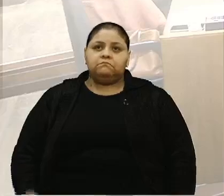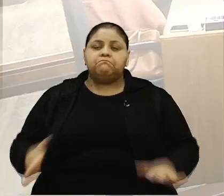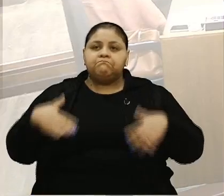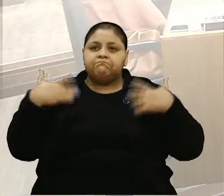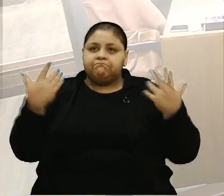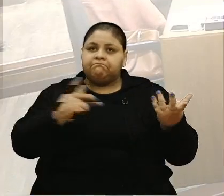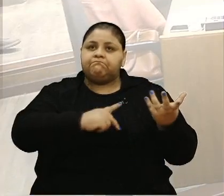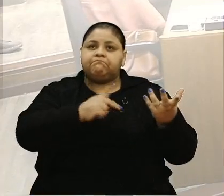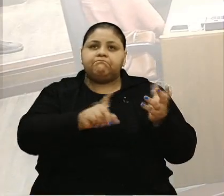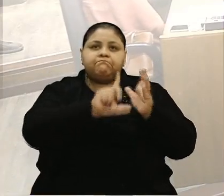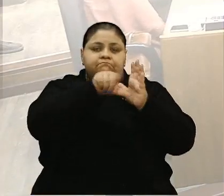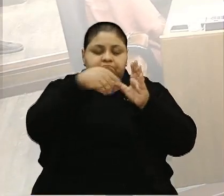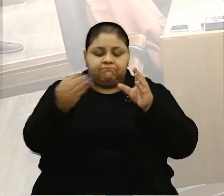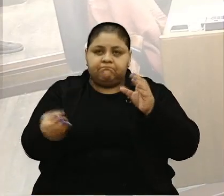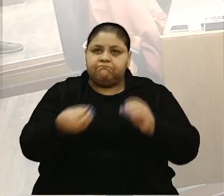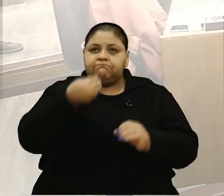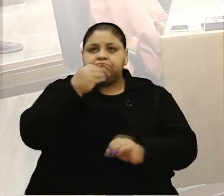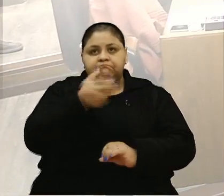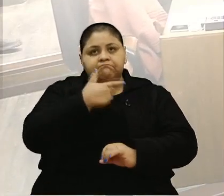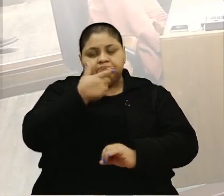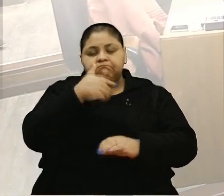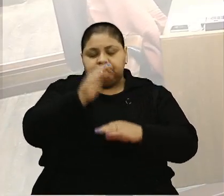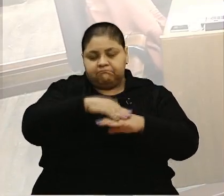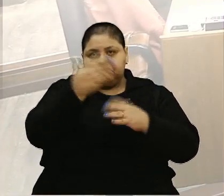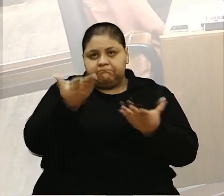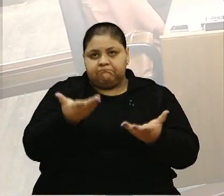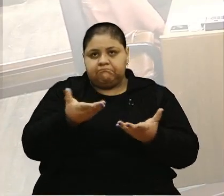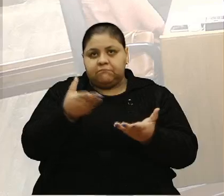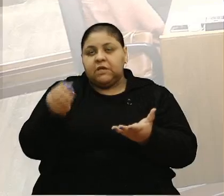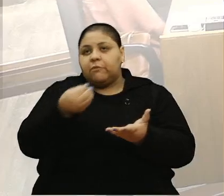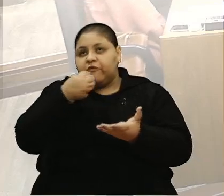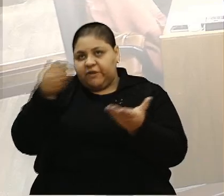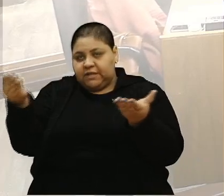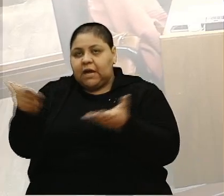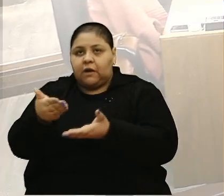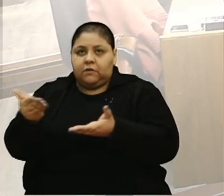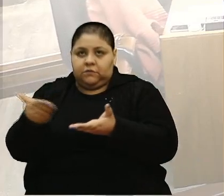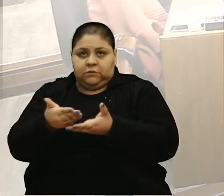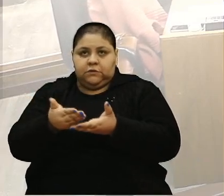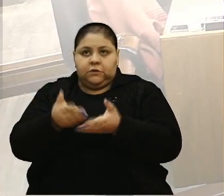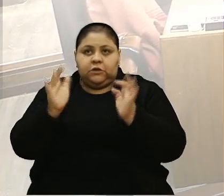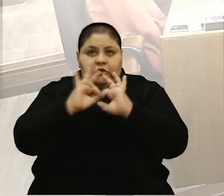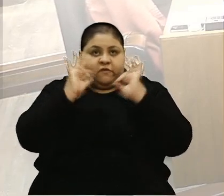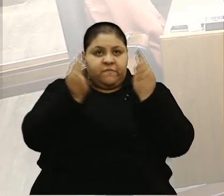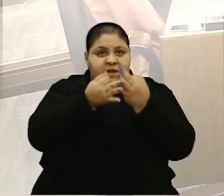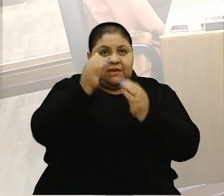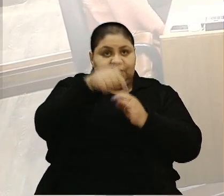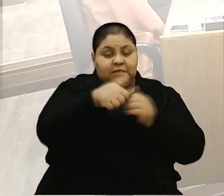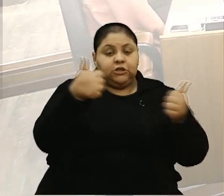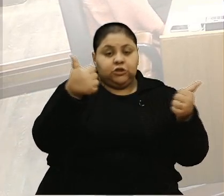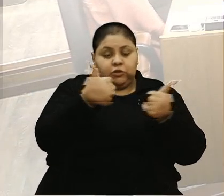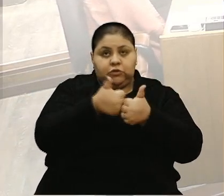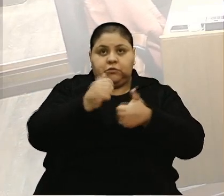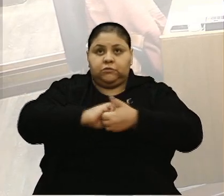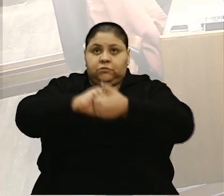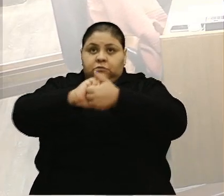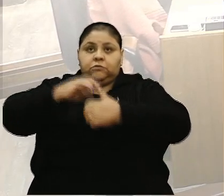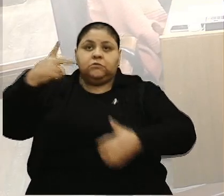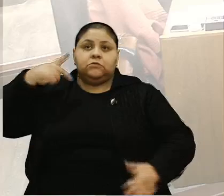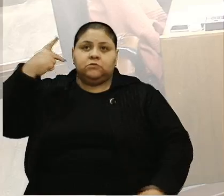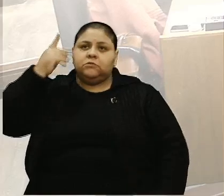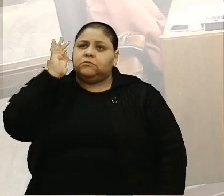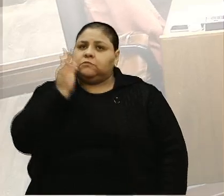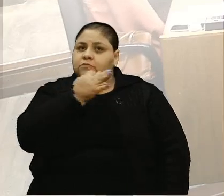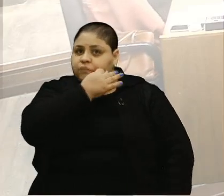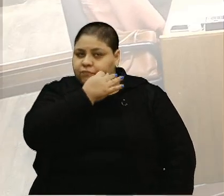Presidente, depois teria a oportunidade de falar mais, aproveitar a oportunidade que os familiares estão aqui presentes. Quero cumprimentar a vereadora Tatiane,